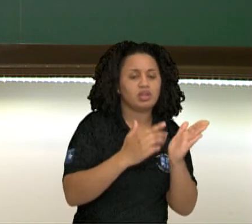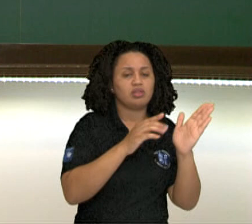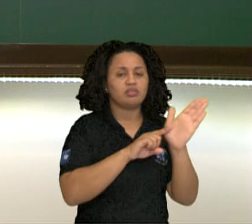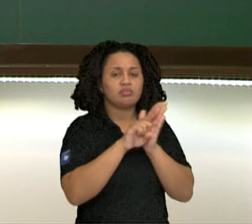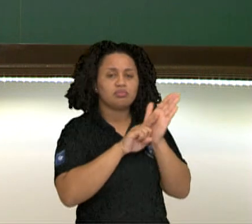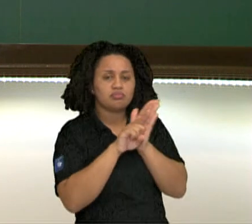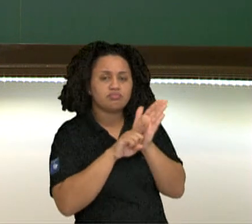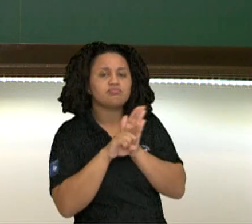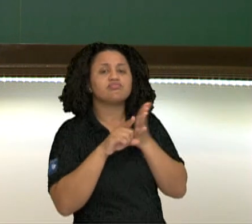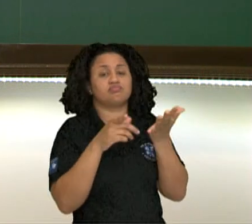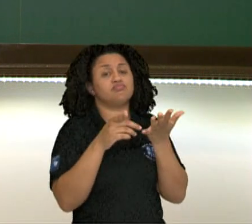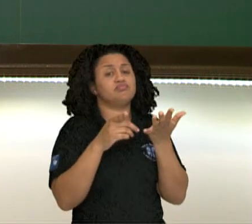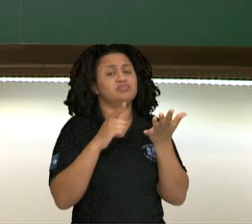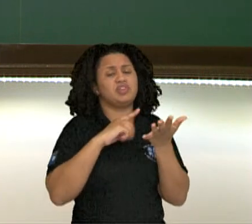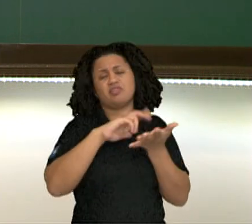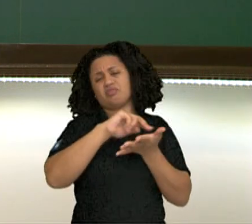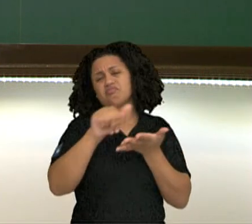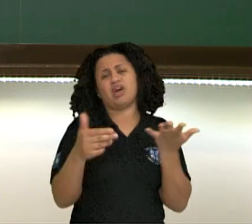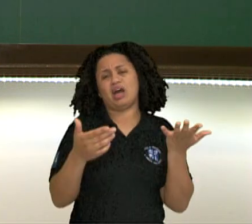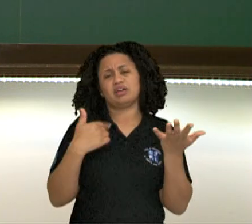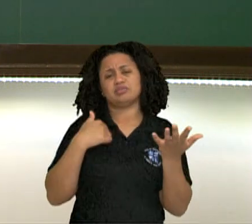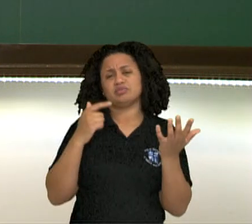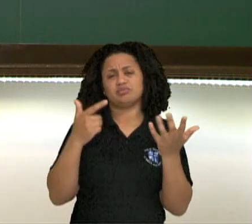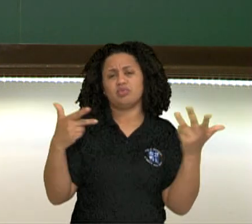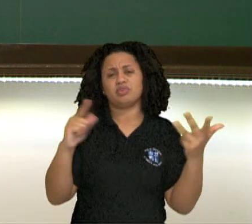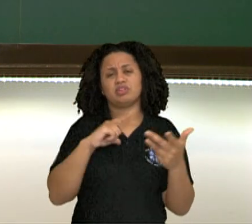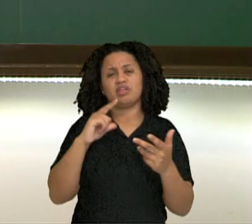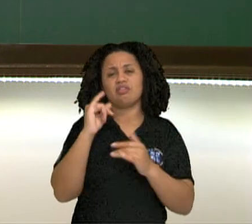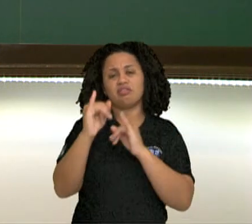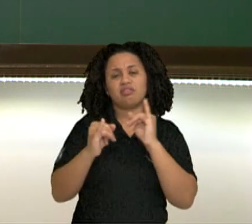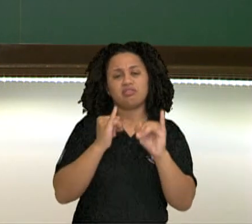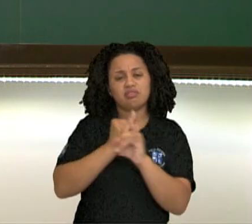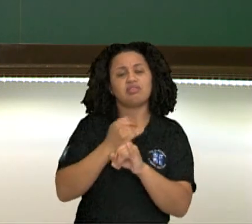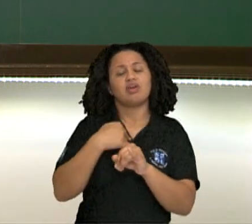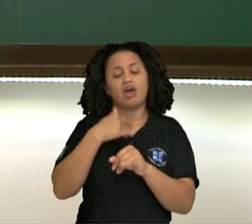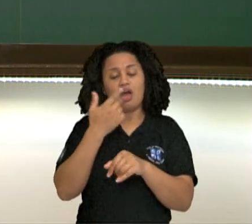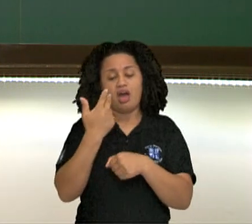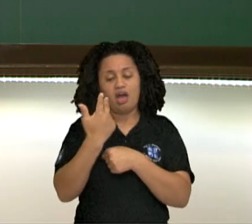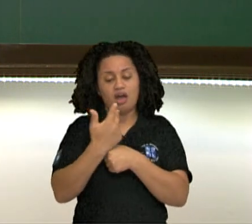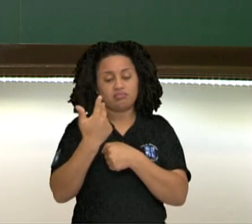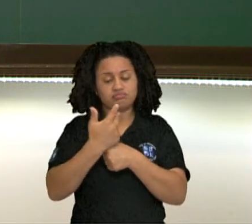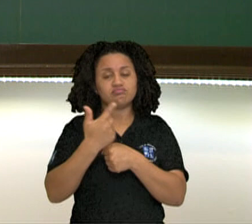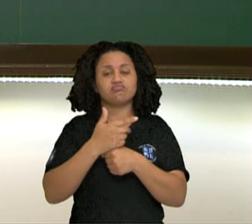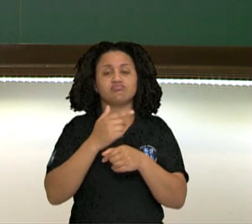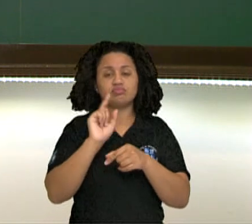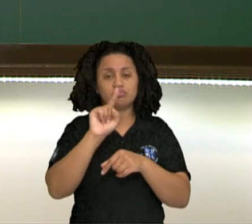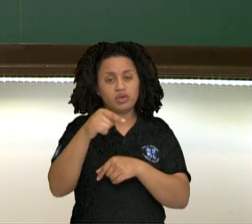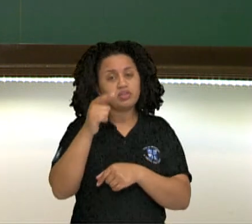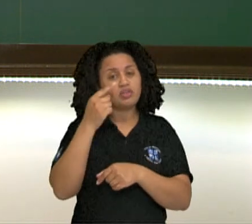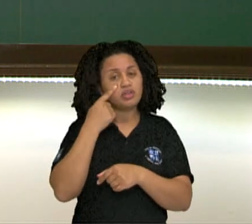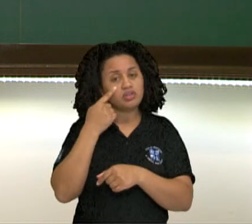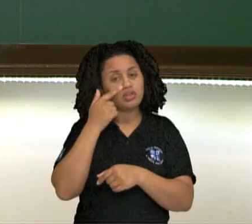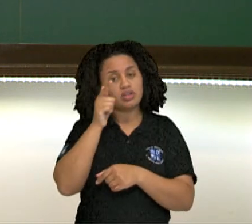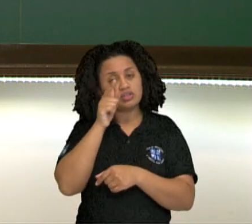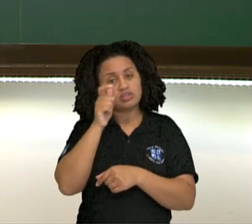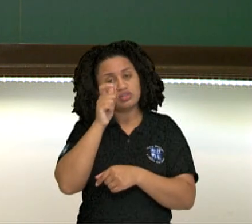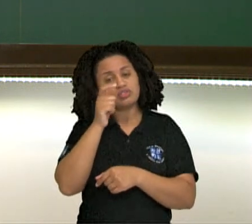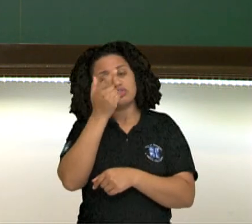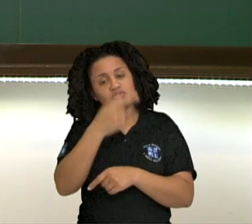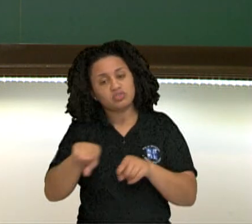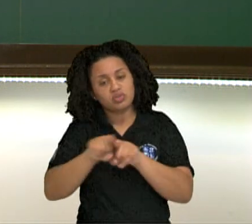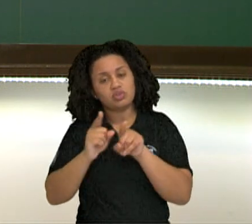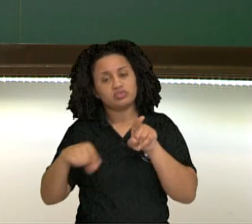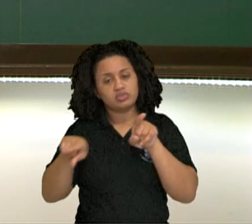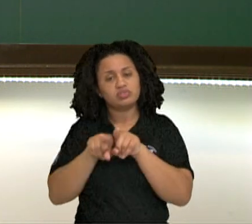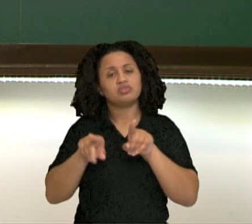tudo mais existem diversas coisas na internet a sala fica gravada vocês podem ver e rever quando vocês quiserem já e espero